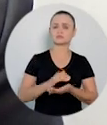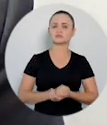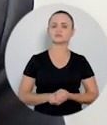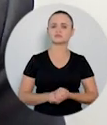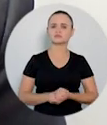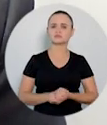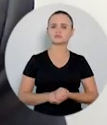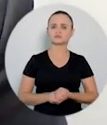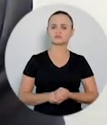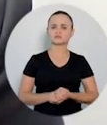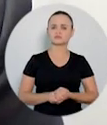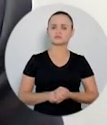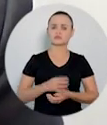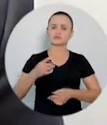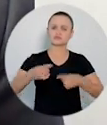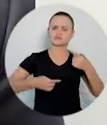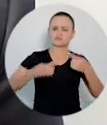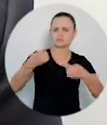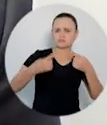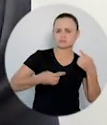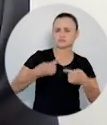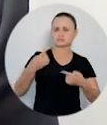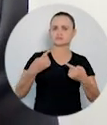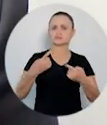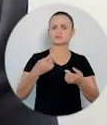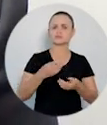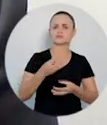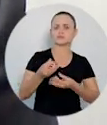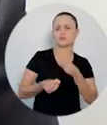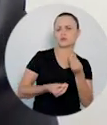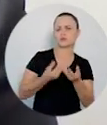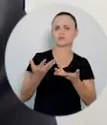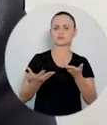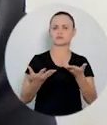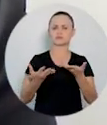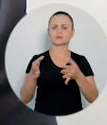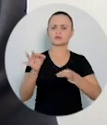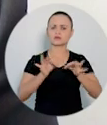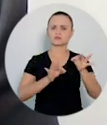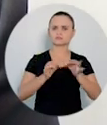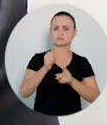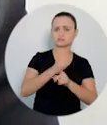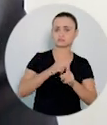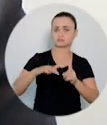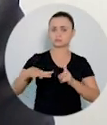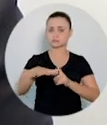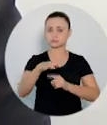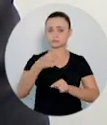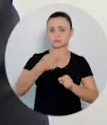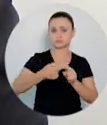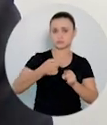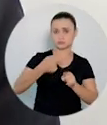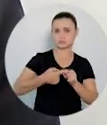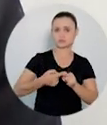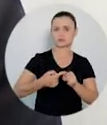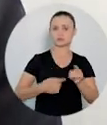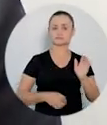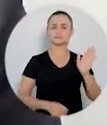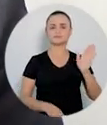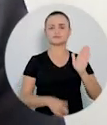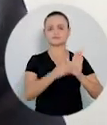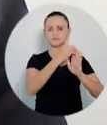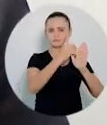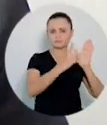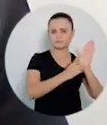a gente já vem discutindo outras ações que também levem à sociedade o conhecimento de que